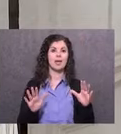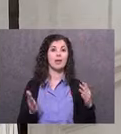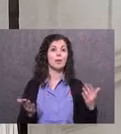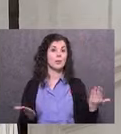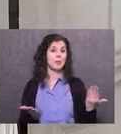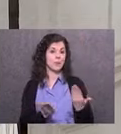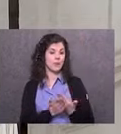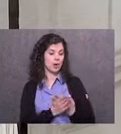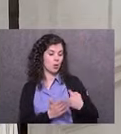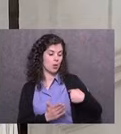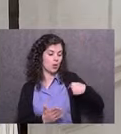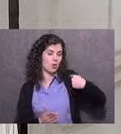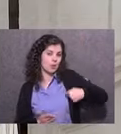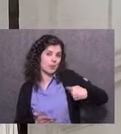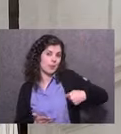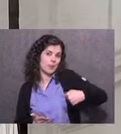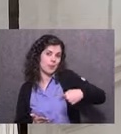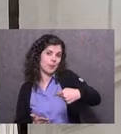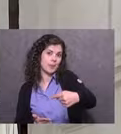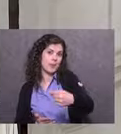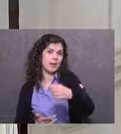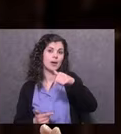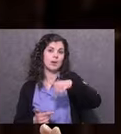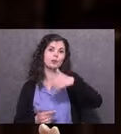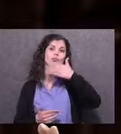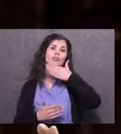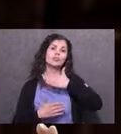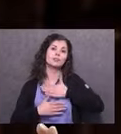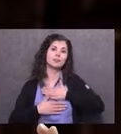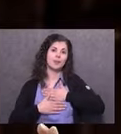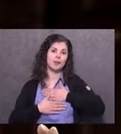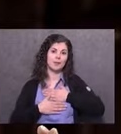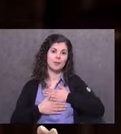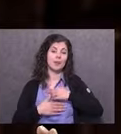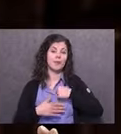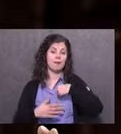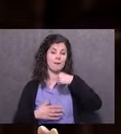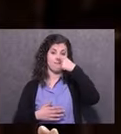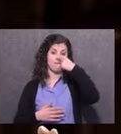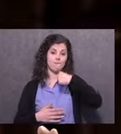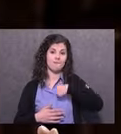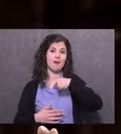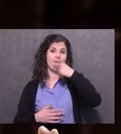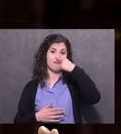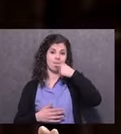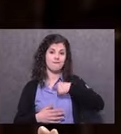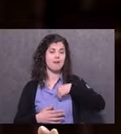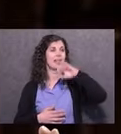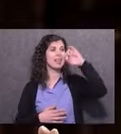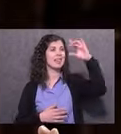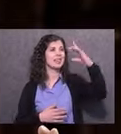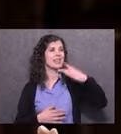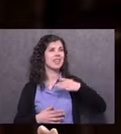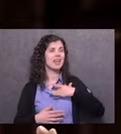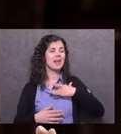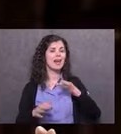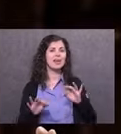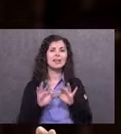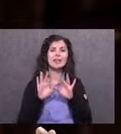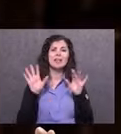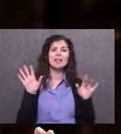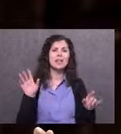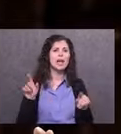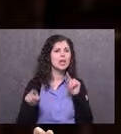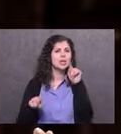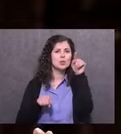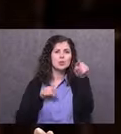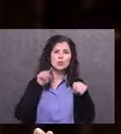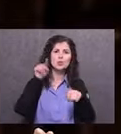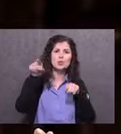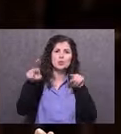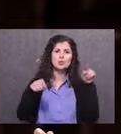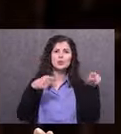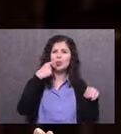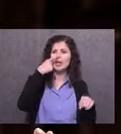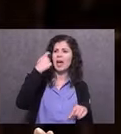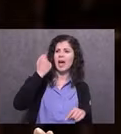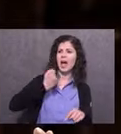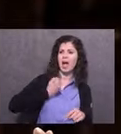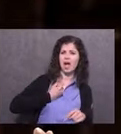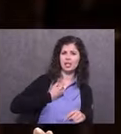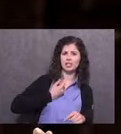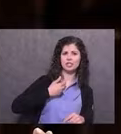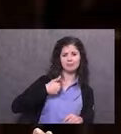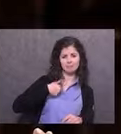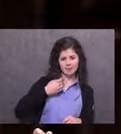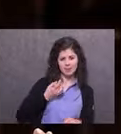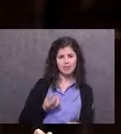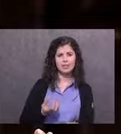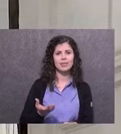pão nosso de cada dia nos dai hoje. Perdoai-nos as nossas ofensas, assim como nós perdoamos a quem